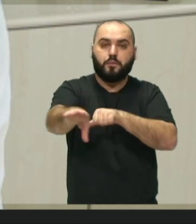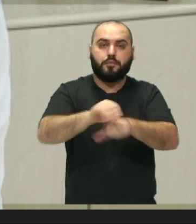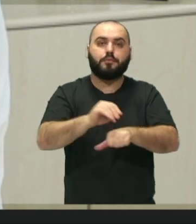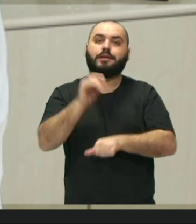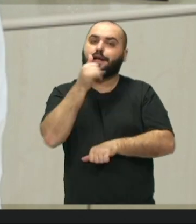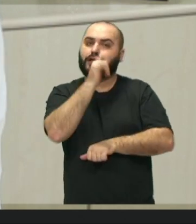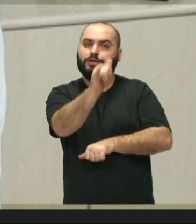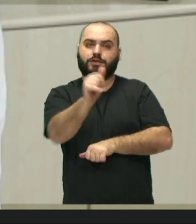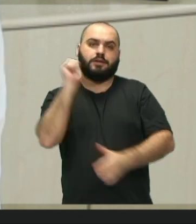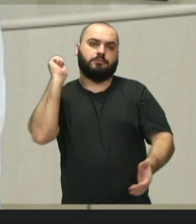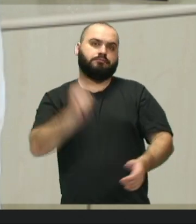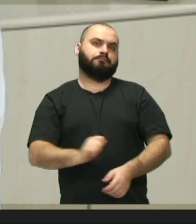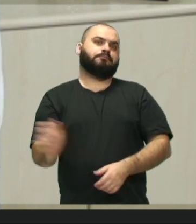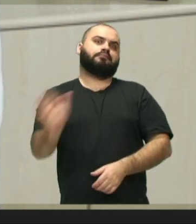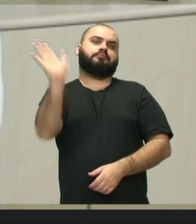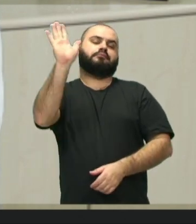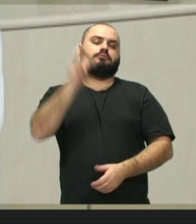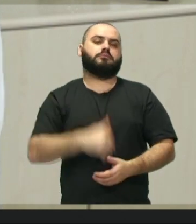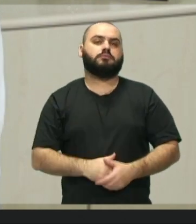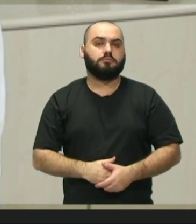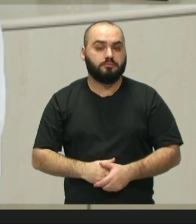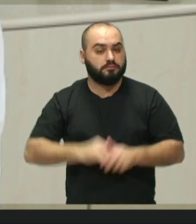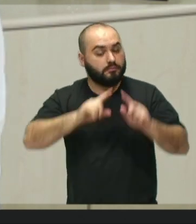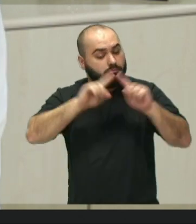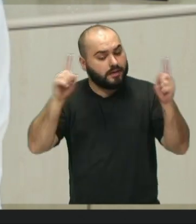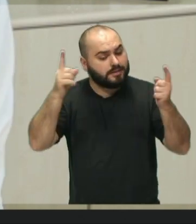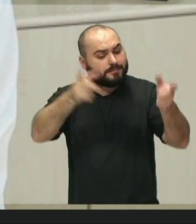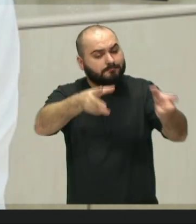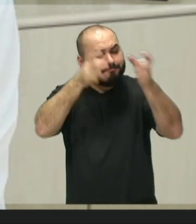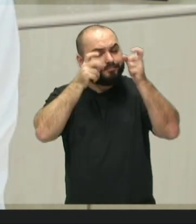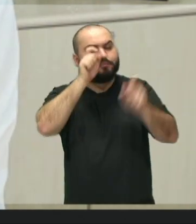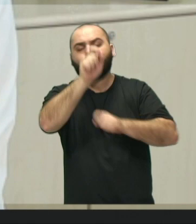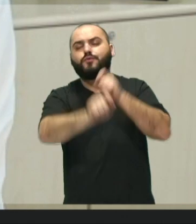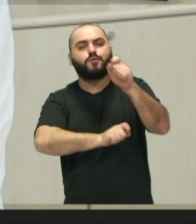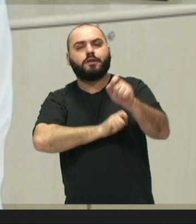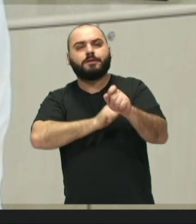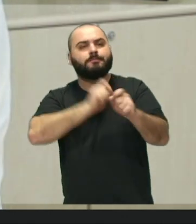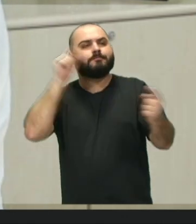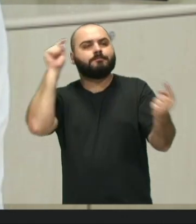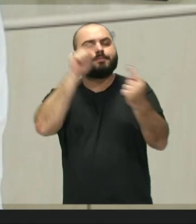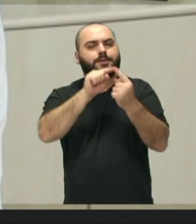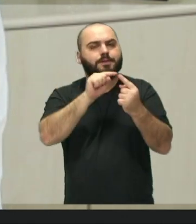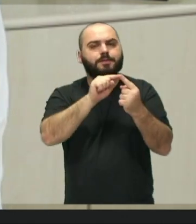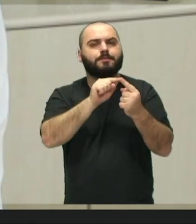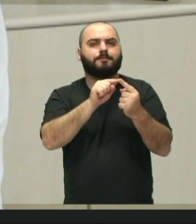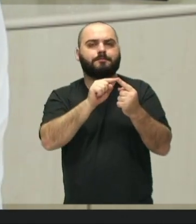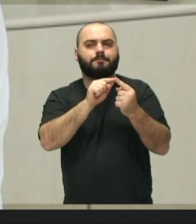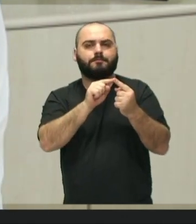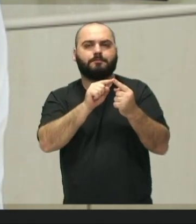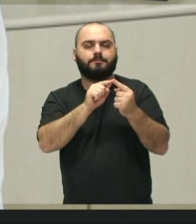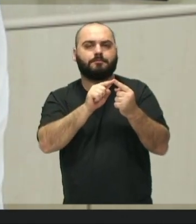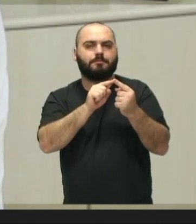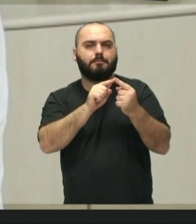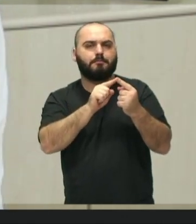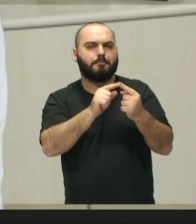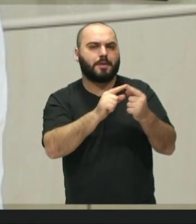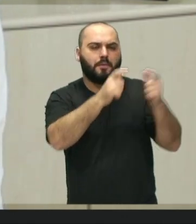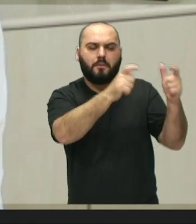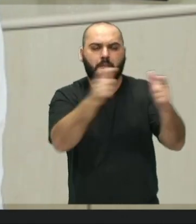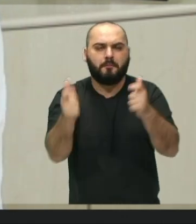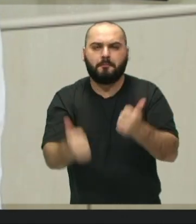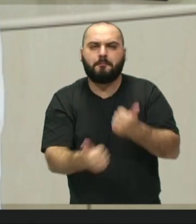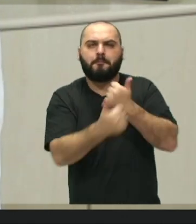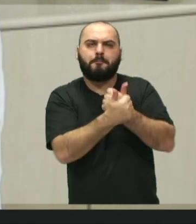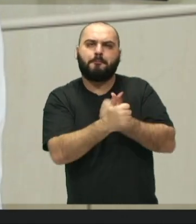energia elétrica. Então, o que a gente pretende é também ter essa aproximação, mas não apenas isso, que a gente deve